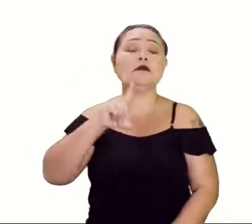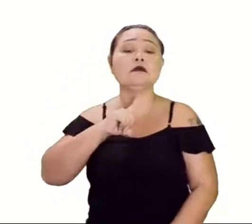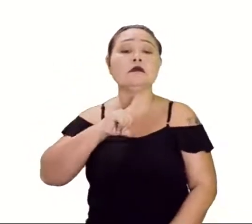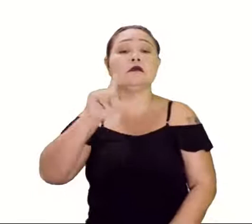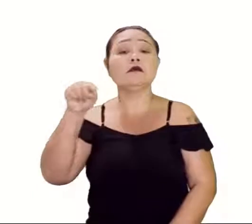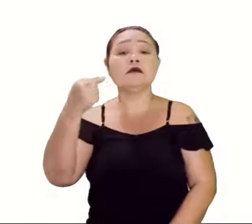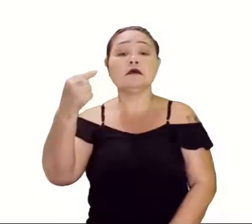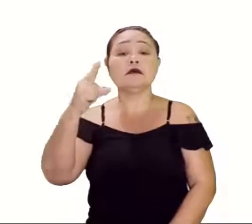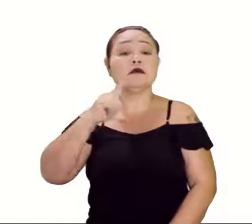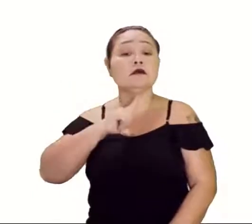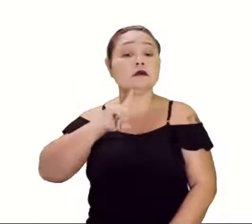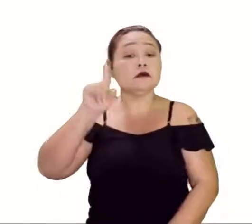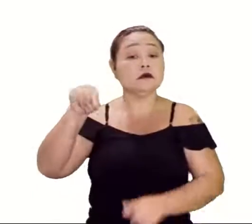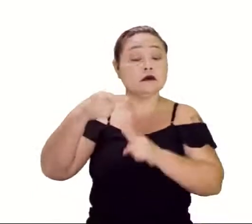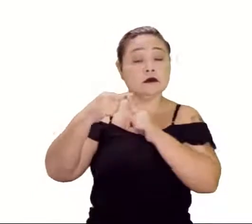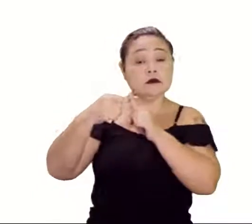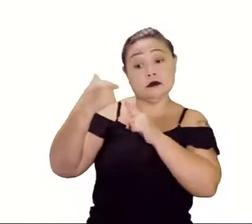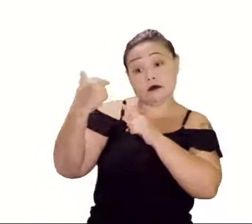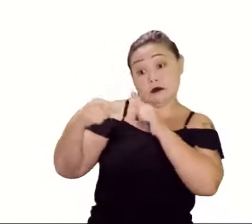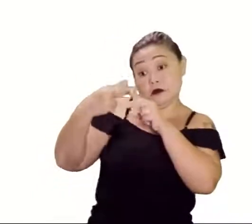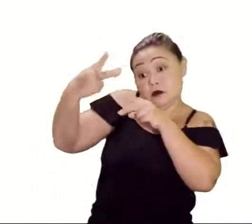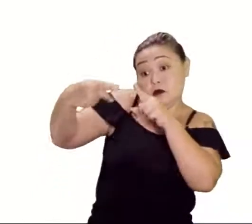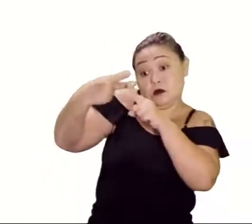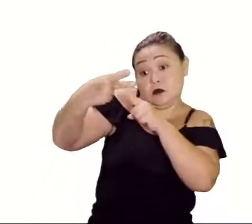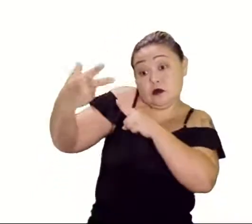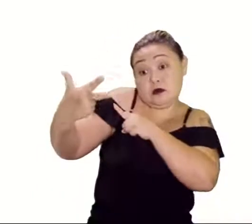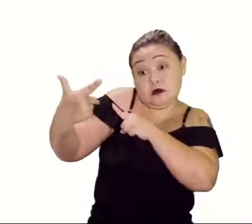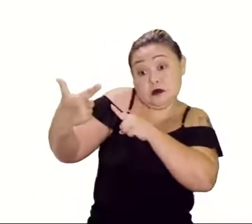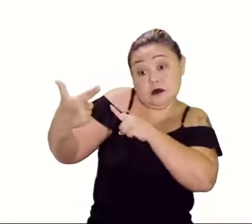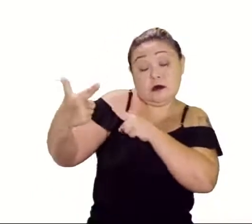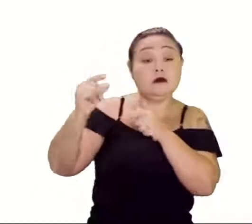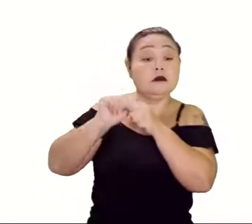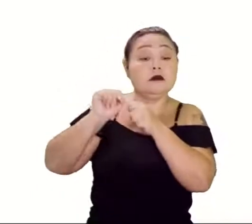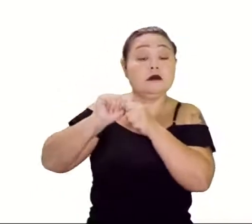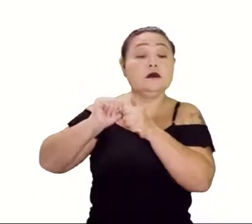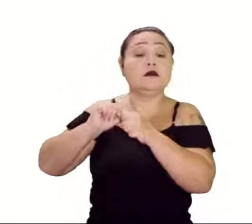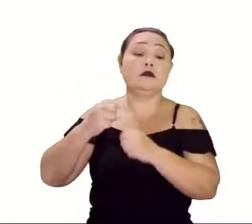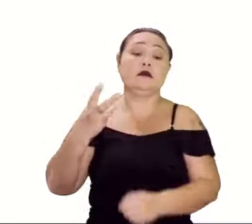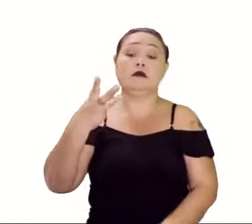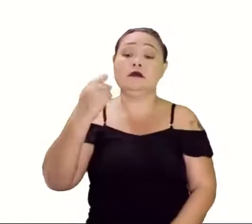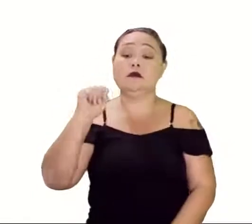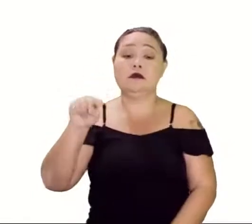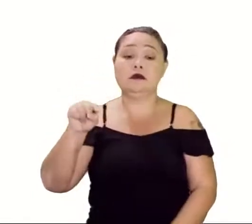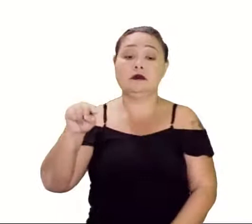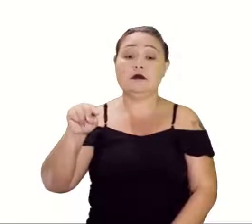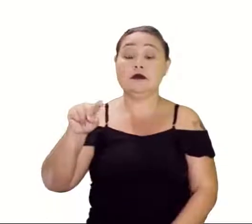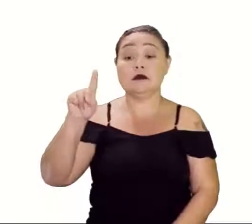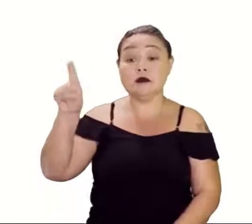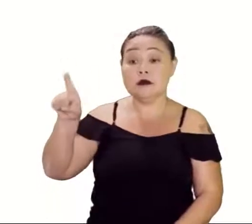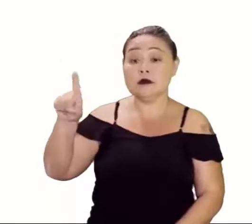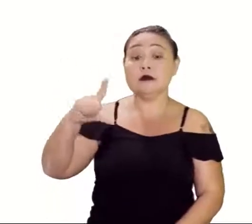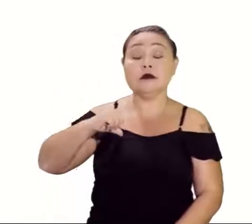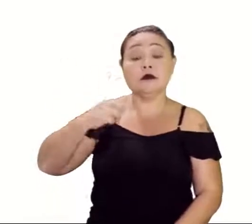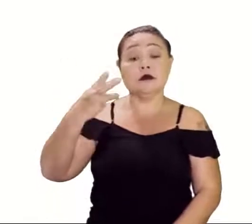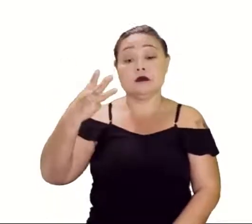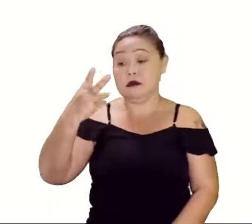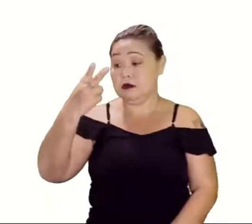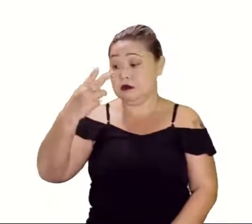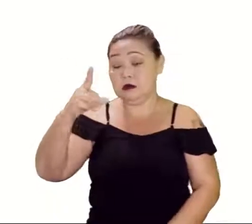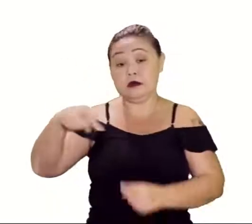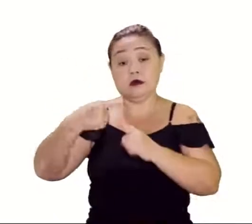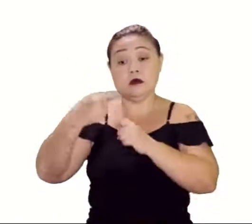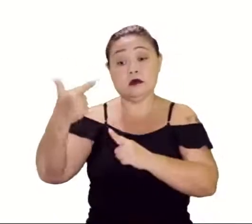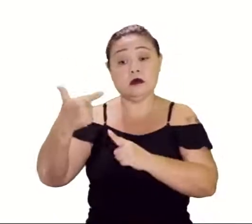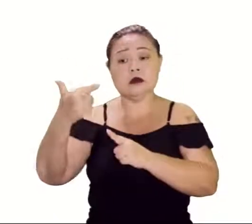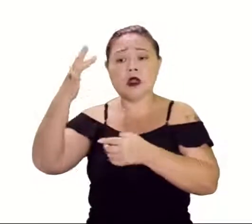5 dava 1, quanto dá vezes 10? O dobro. O dobro dá 2, né? Beleza. E 3 elevado ao quadrado. Né?